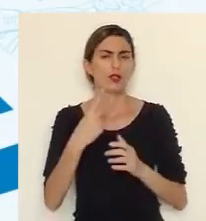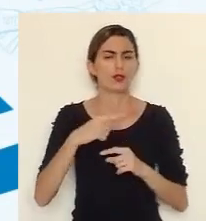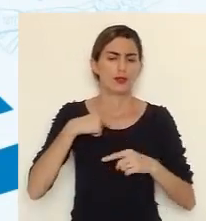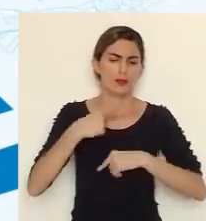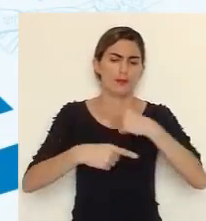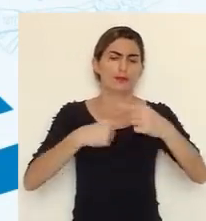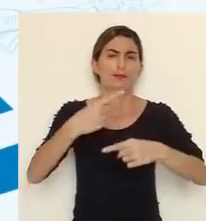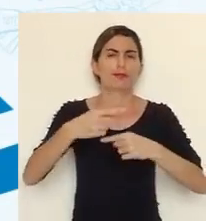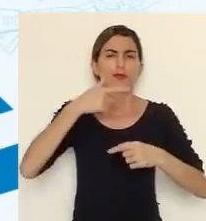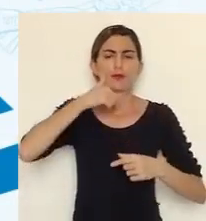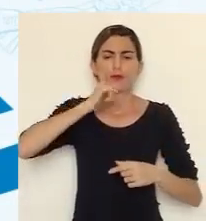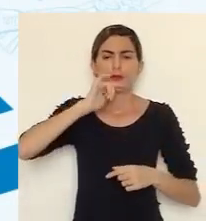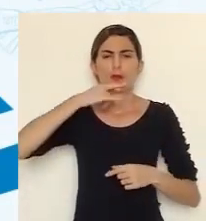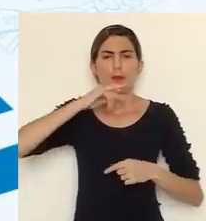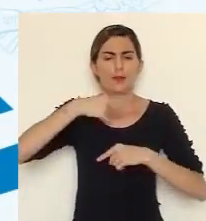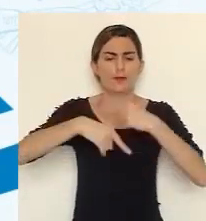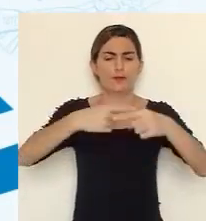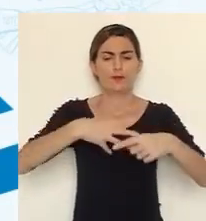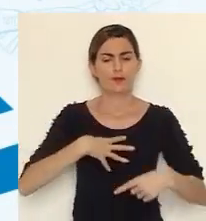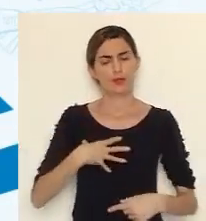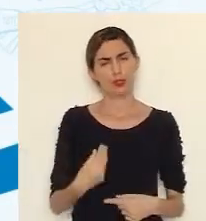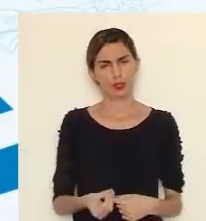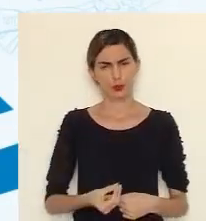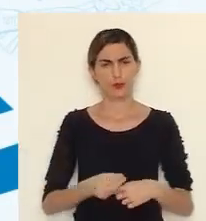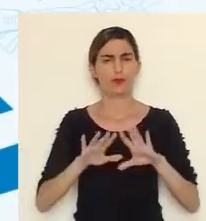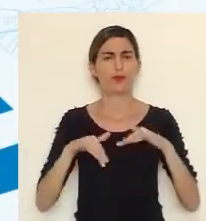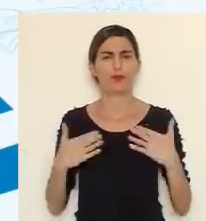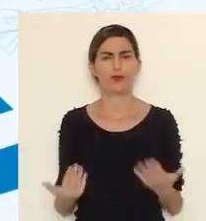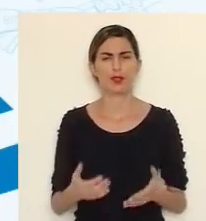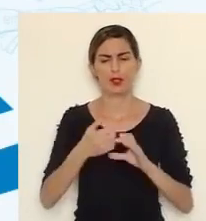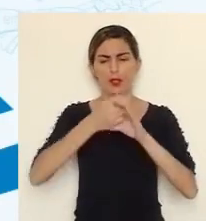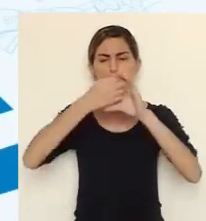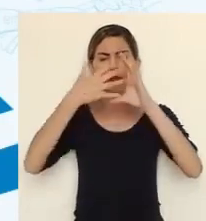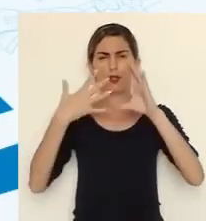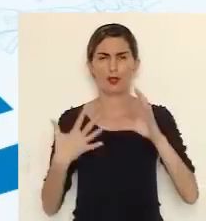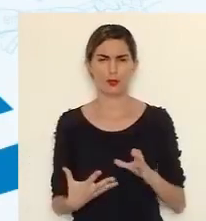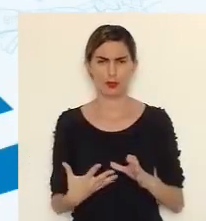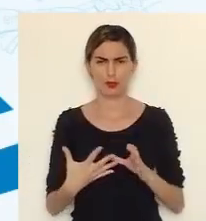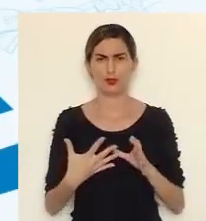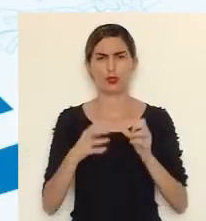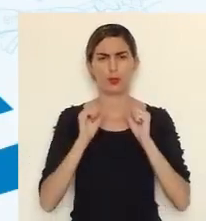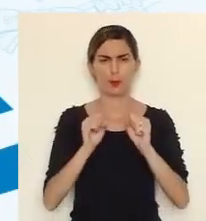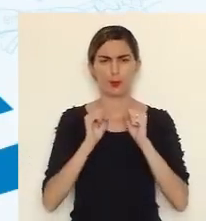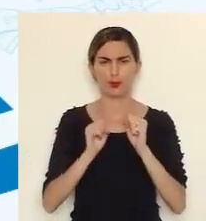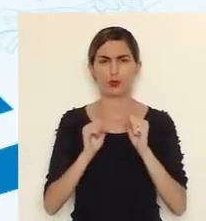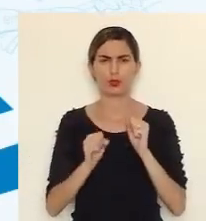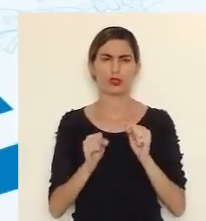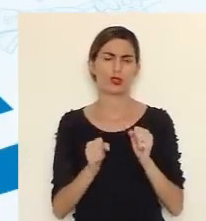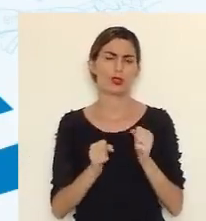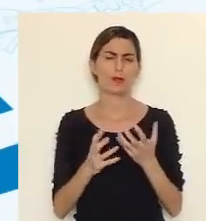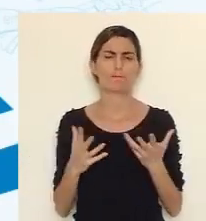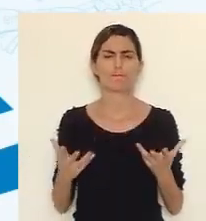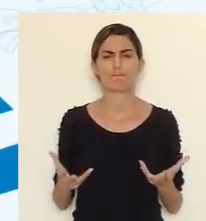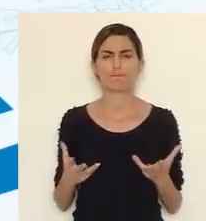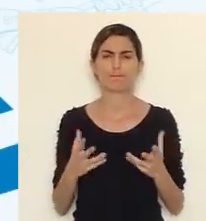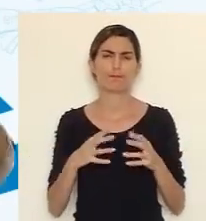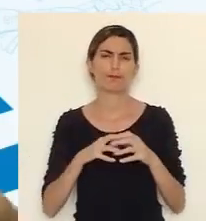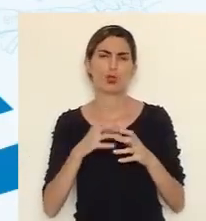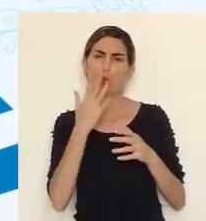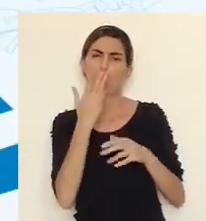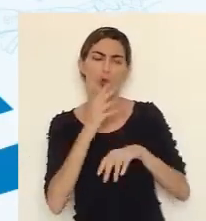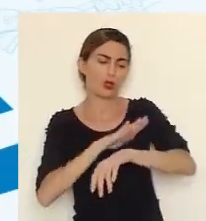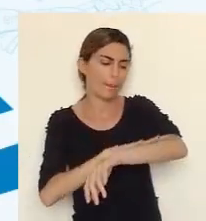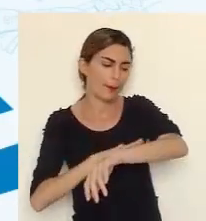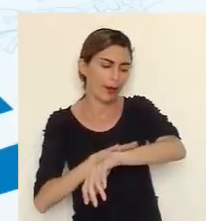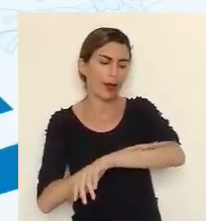características que eram herdadas de pais para filhos, né? E essas características poderiam ser essa questão de cor